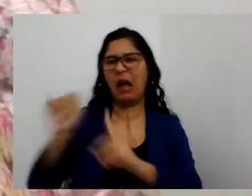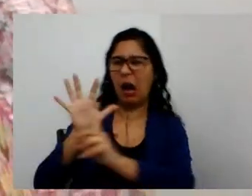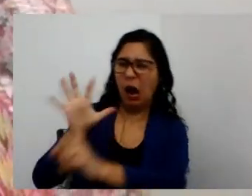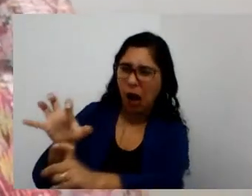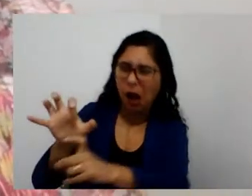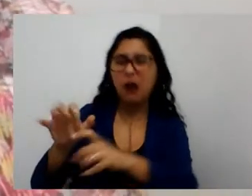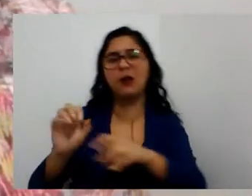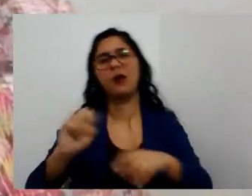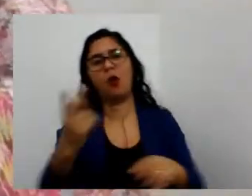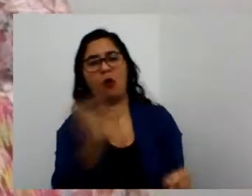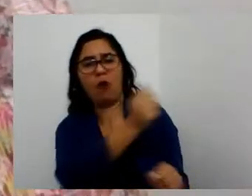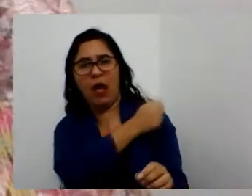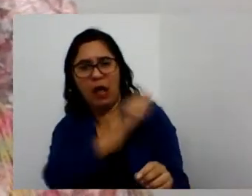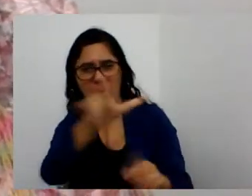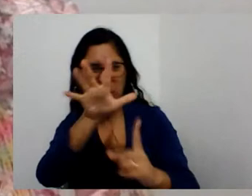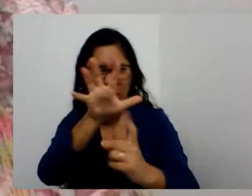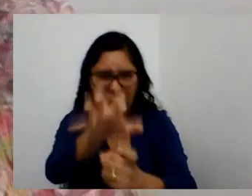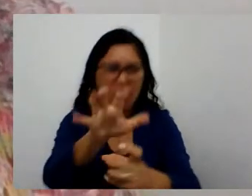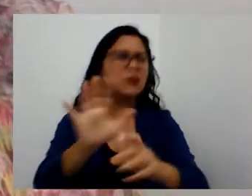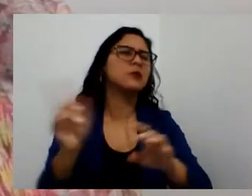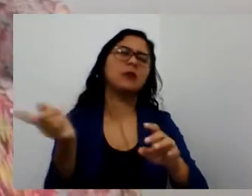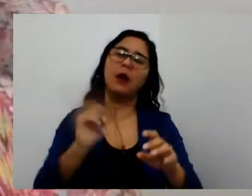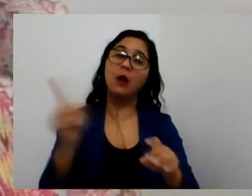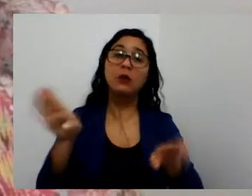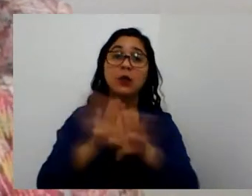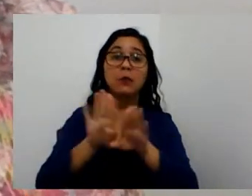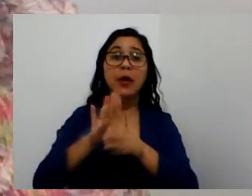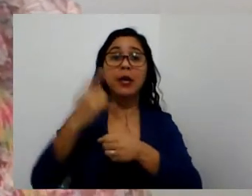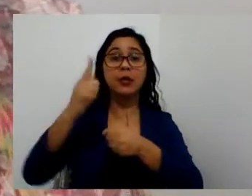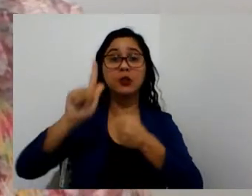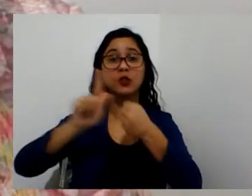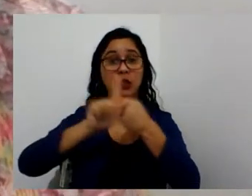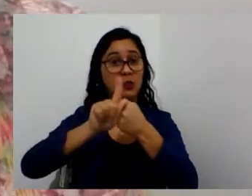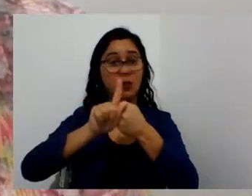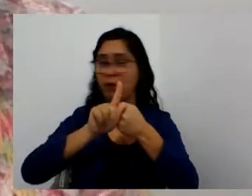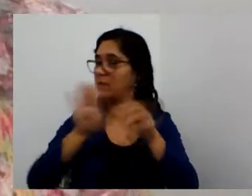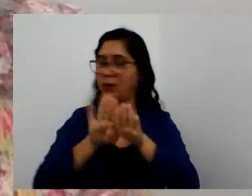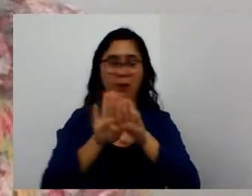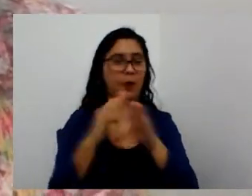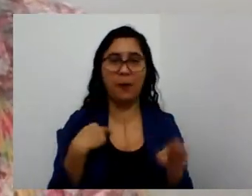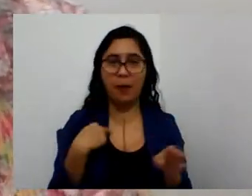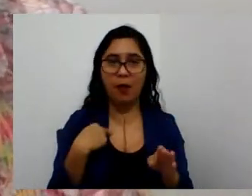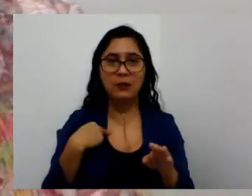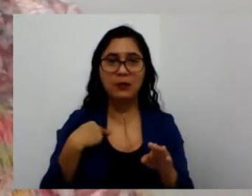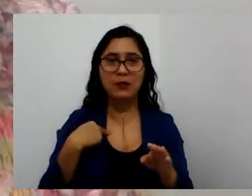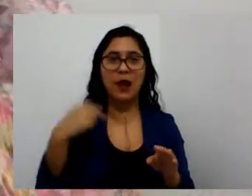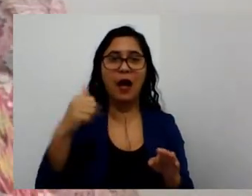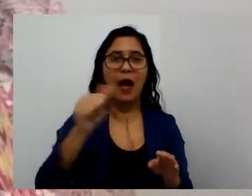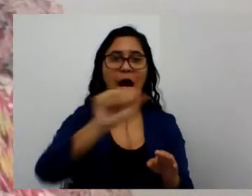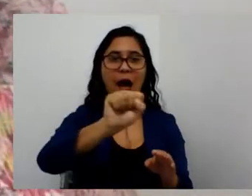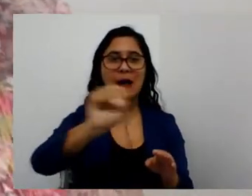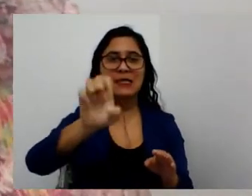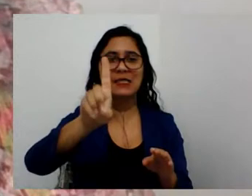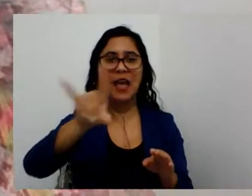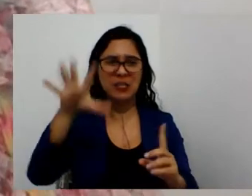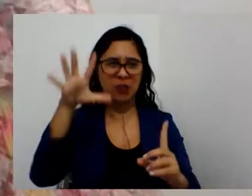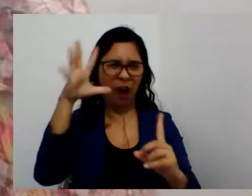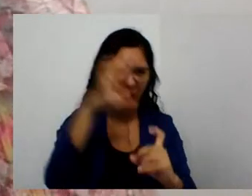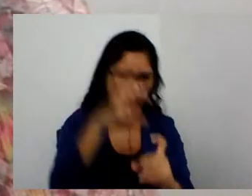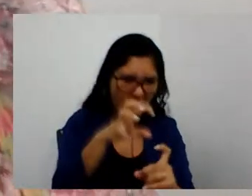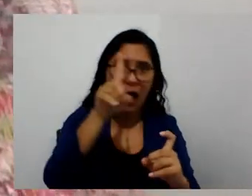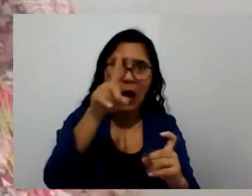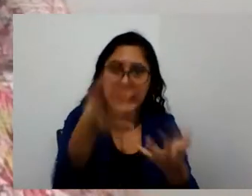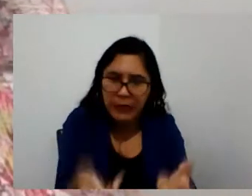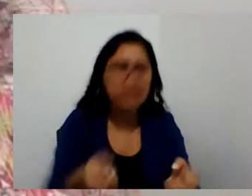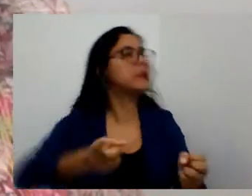para alunos e para gestores também. O assédio não é aceitável e nós não podemos